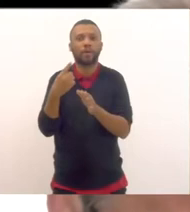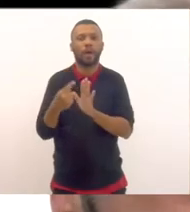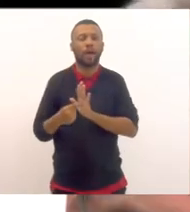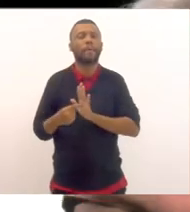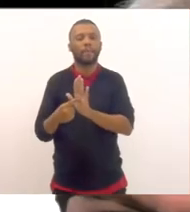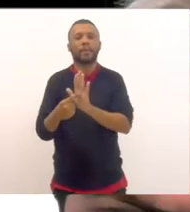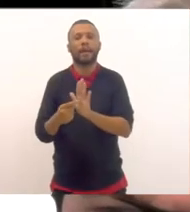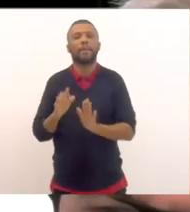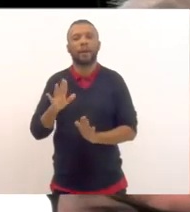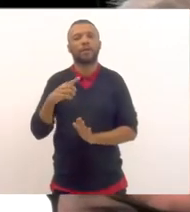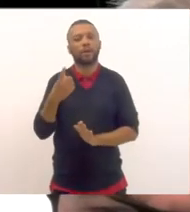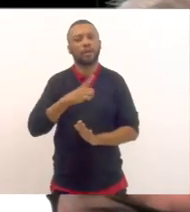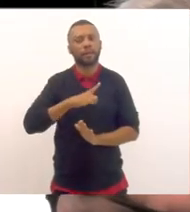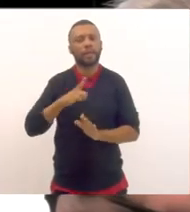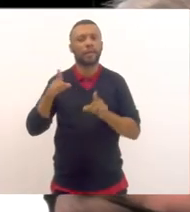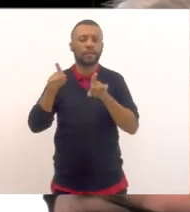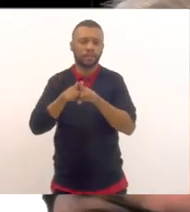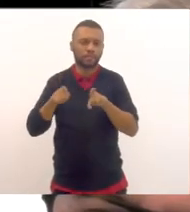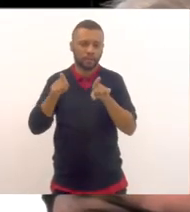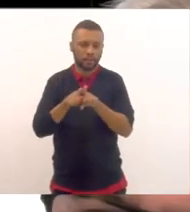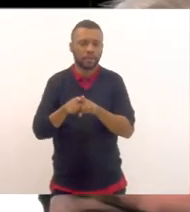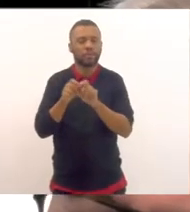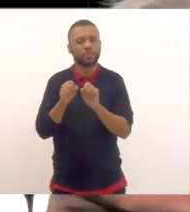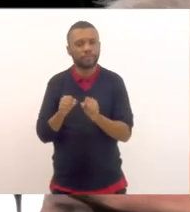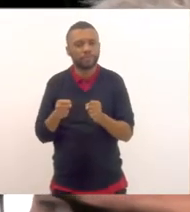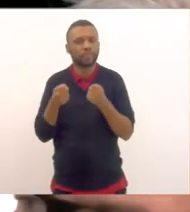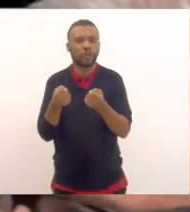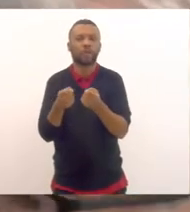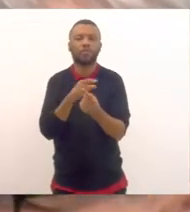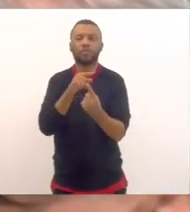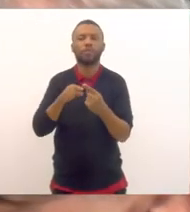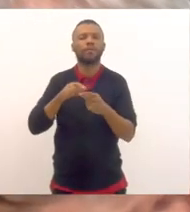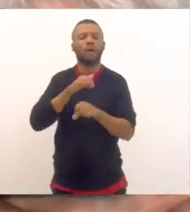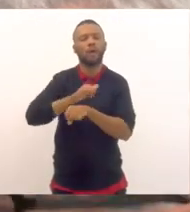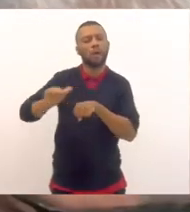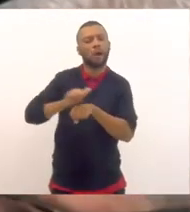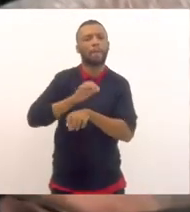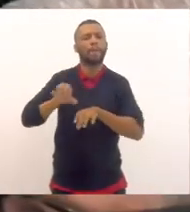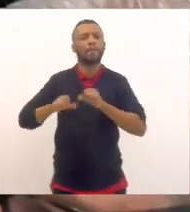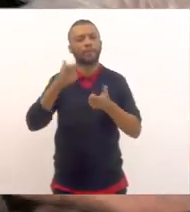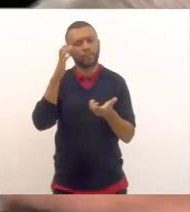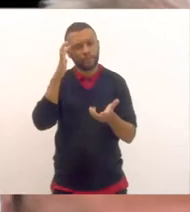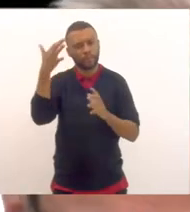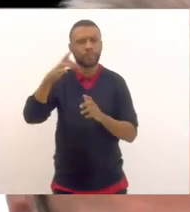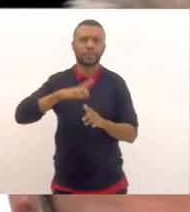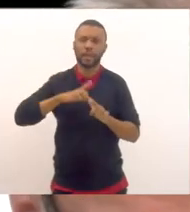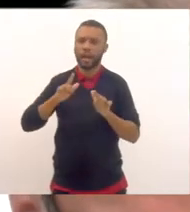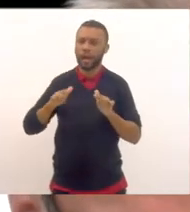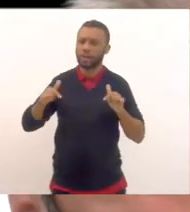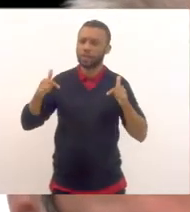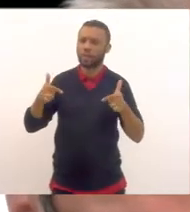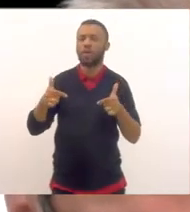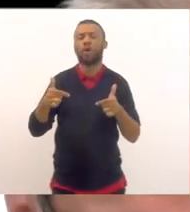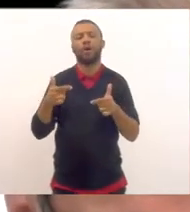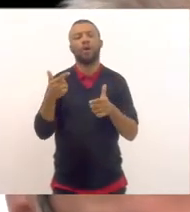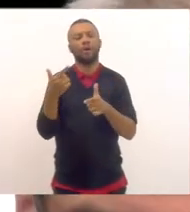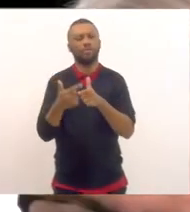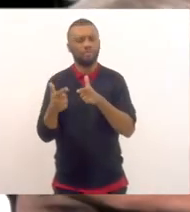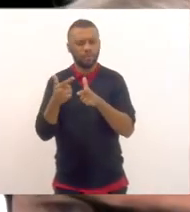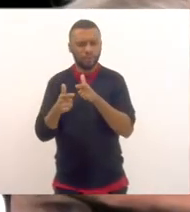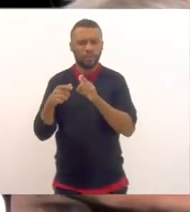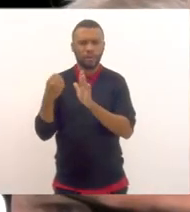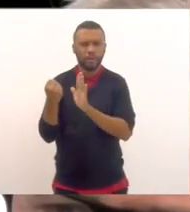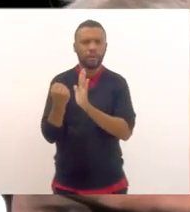apresentar mas a gente tem também empenhados esforços no sentido de buscar uma solução existem ações as questões patrimoniais